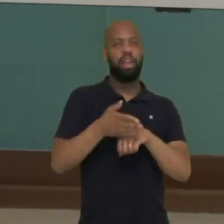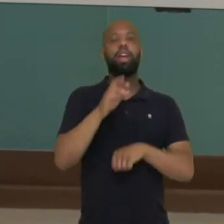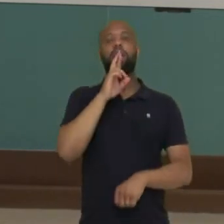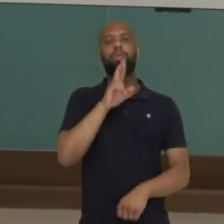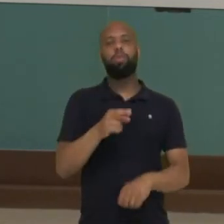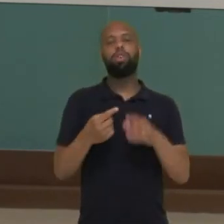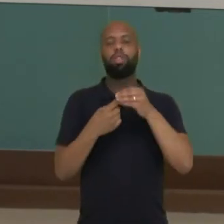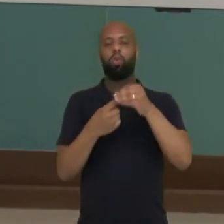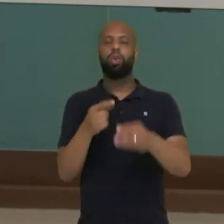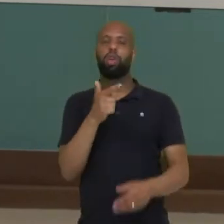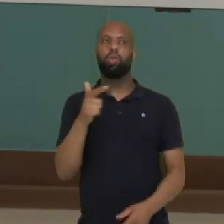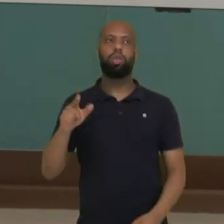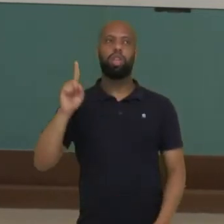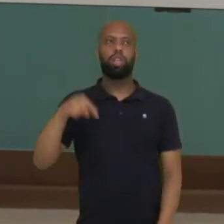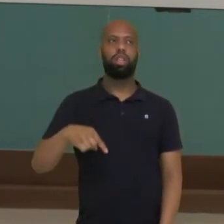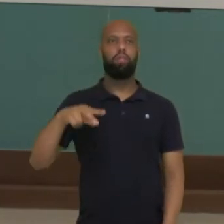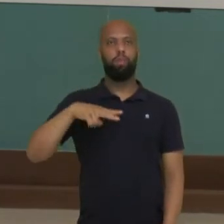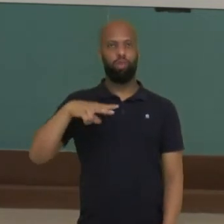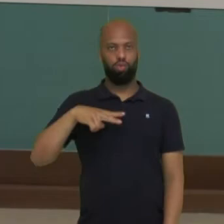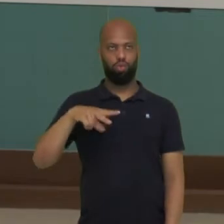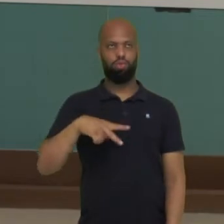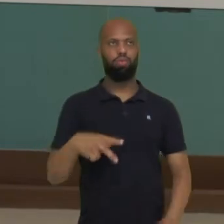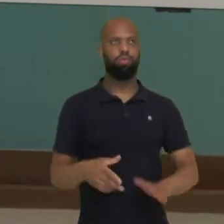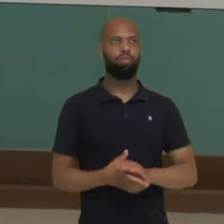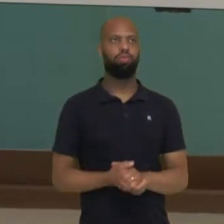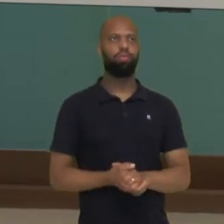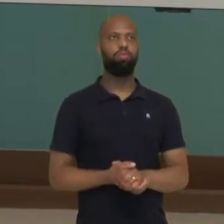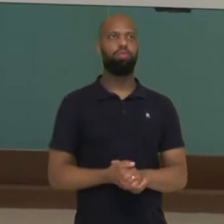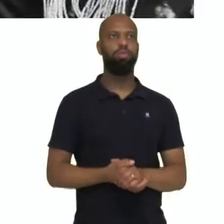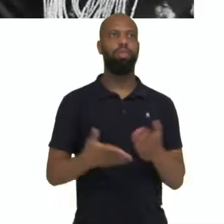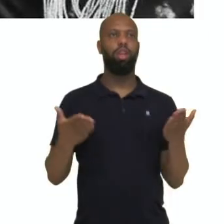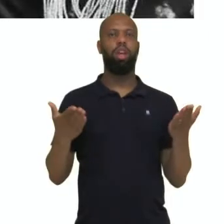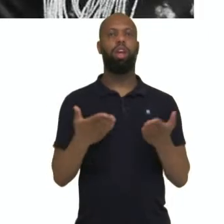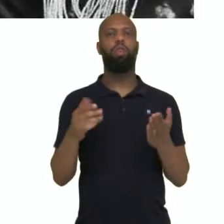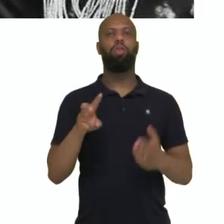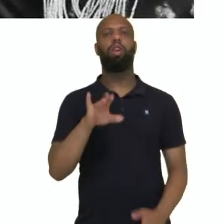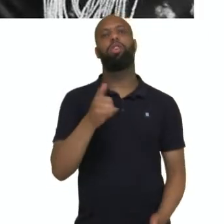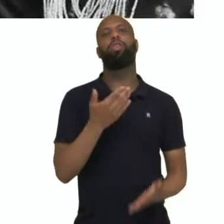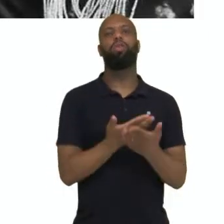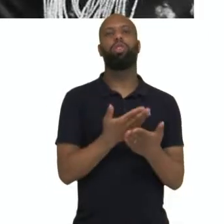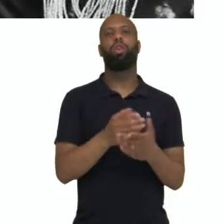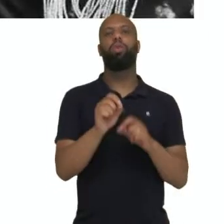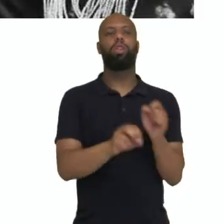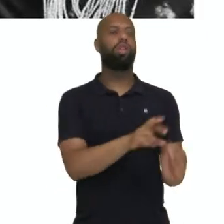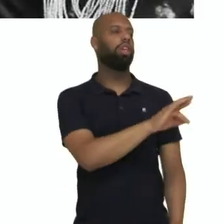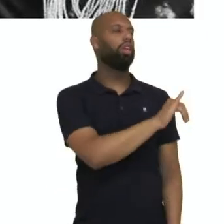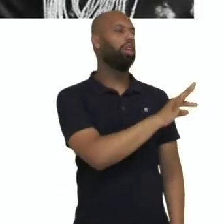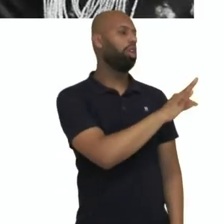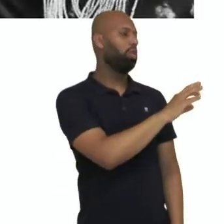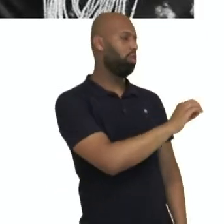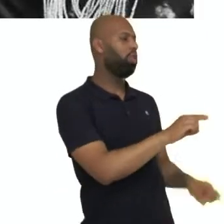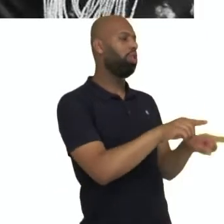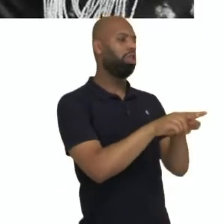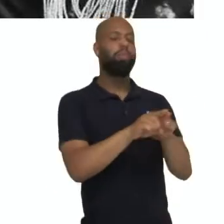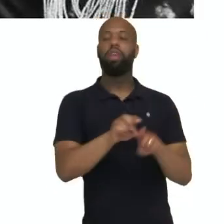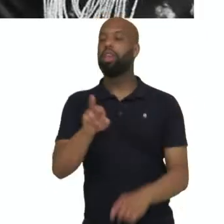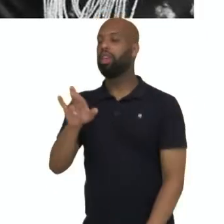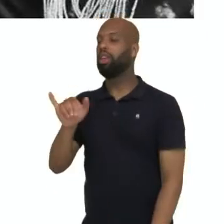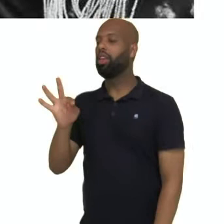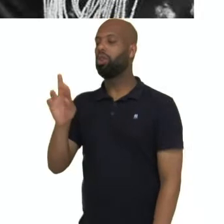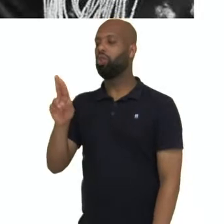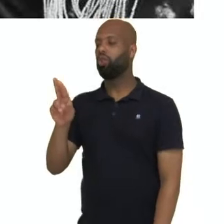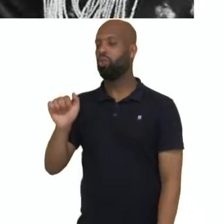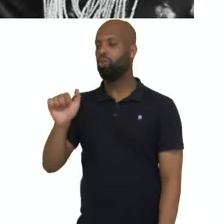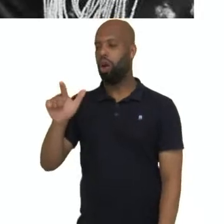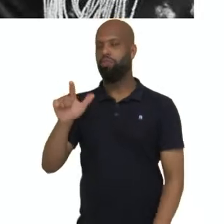escrito pelo menos mais do que eu. Bom, então agora vamos falar dos ritos e rituais indígenas. E dos ritos e rituais, os